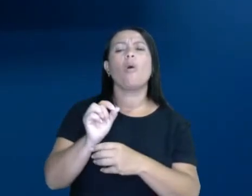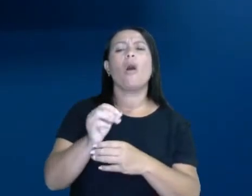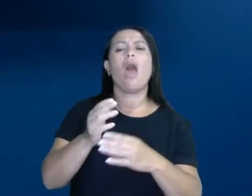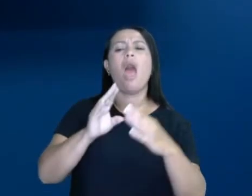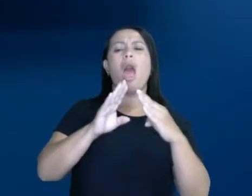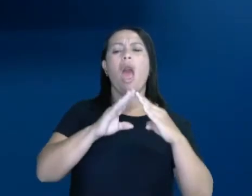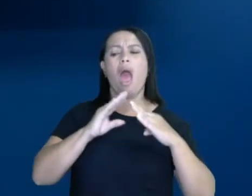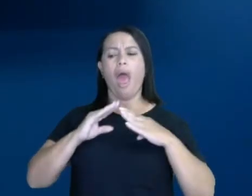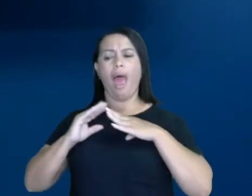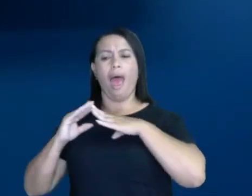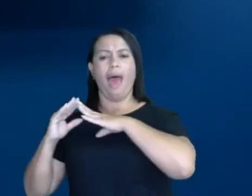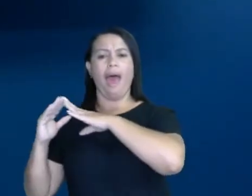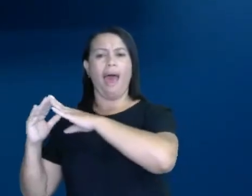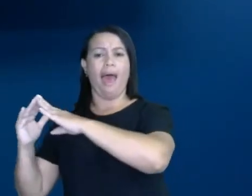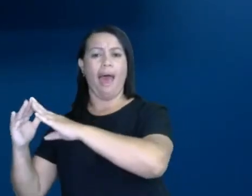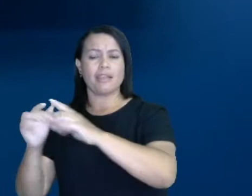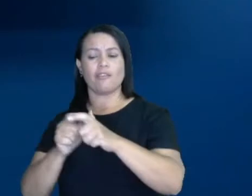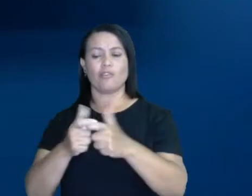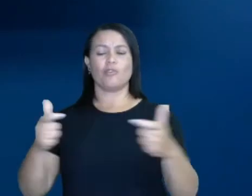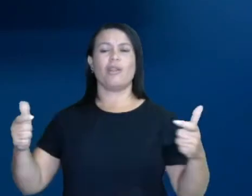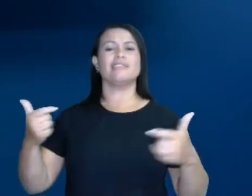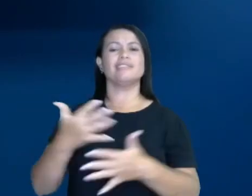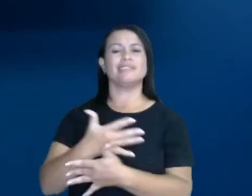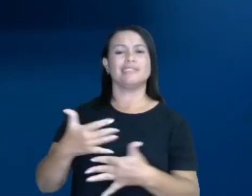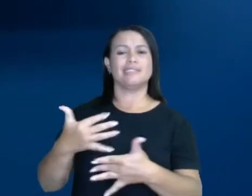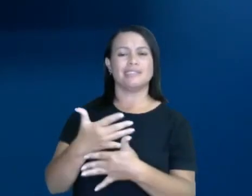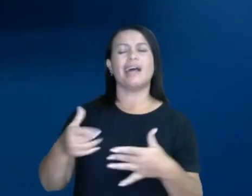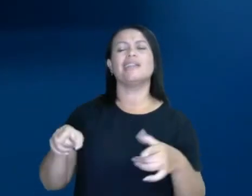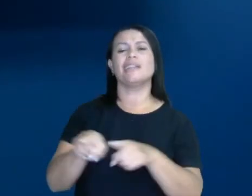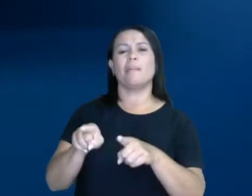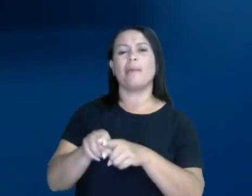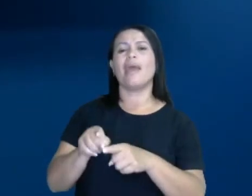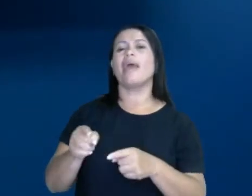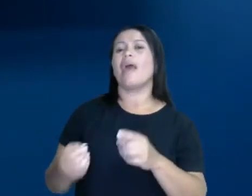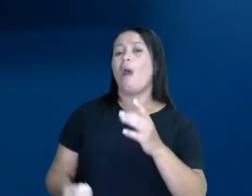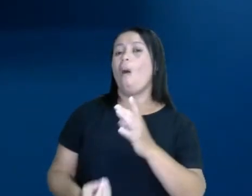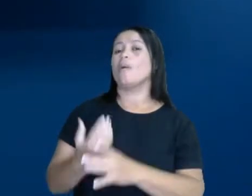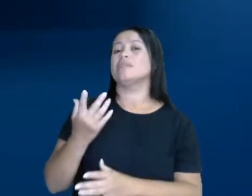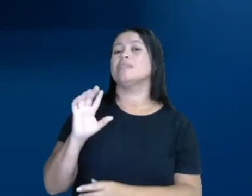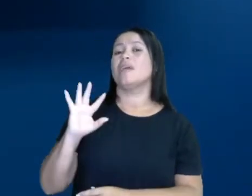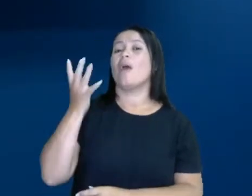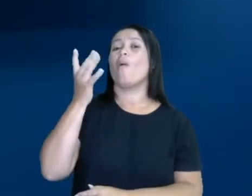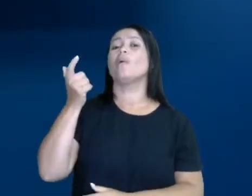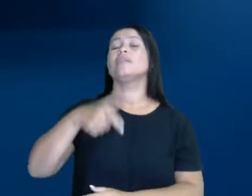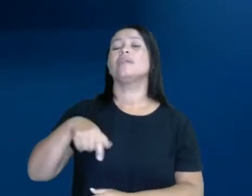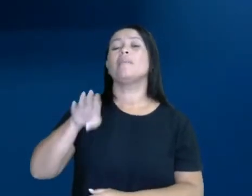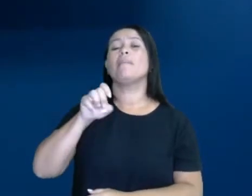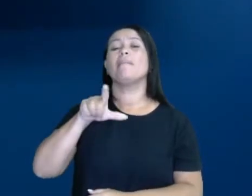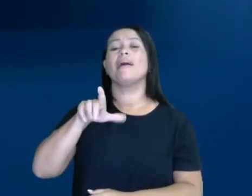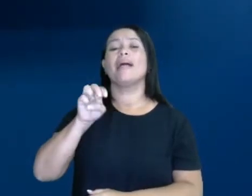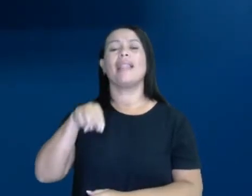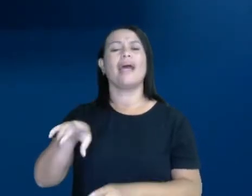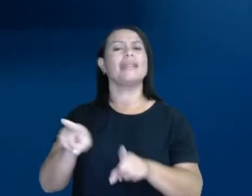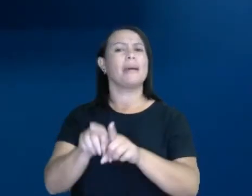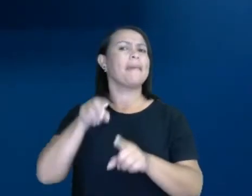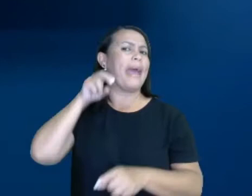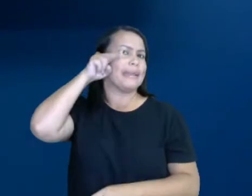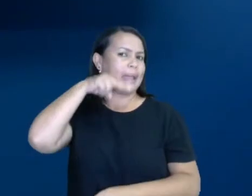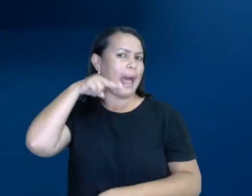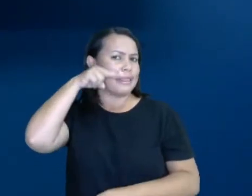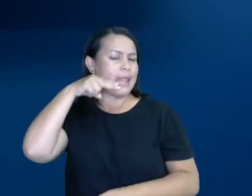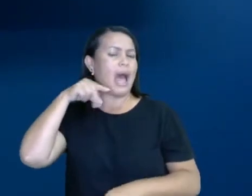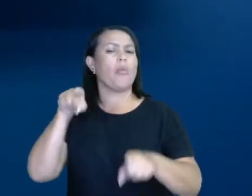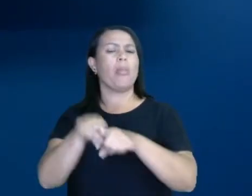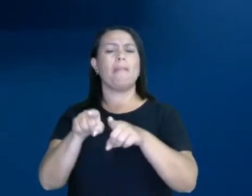povoado foi crescendo e foi se tornando cidades. Isso aconteceu também no Belém do Pará, tá bom? Na cidade de Natal, no Rio Grande do Norte,